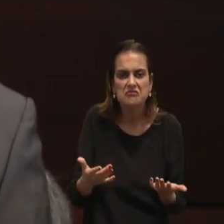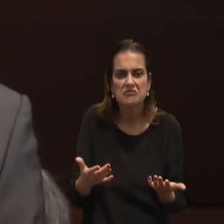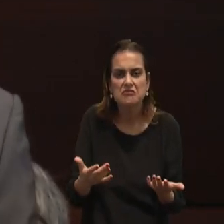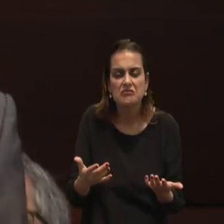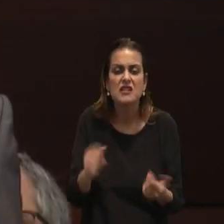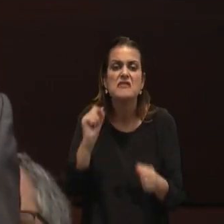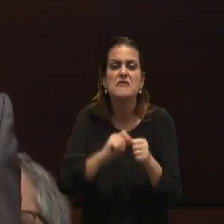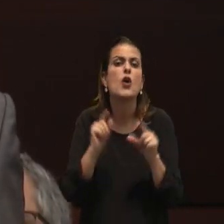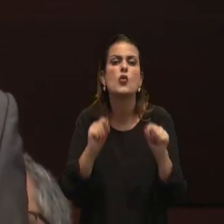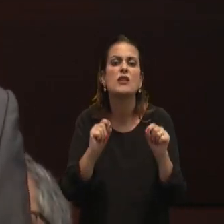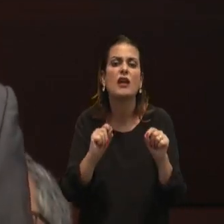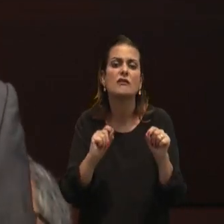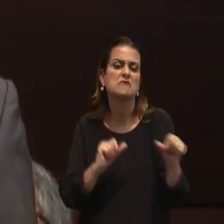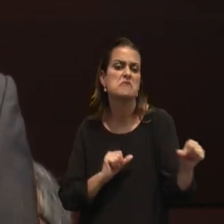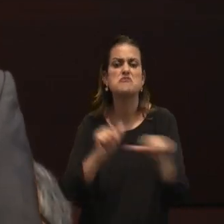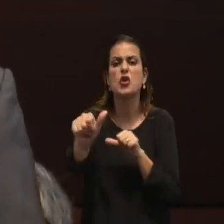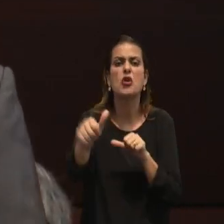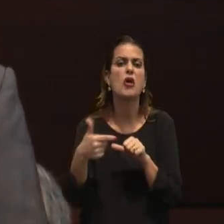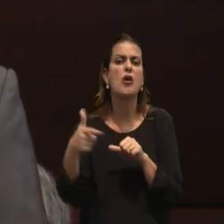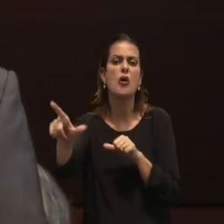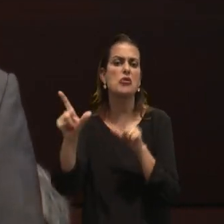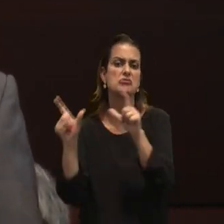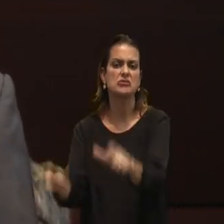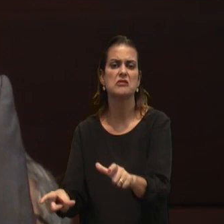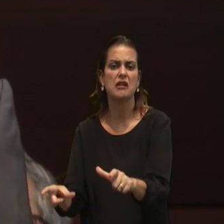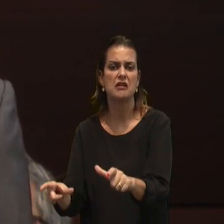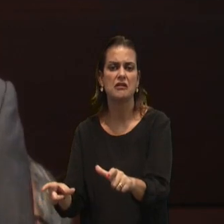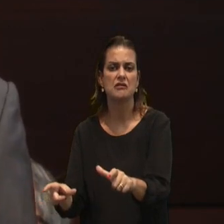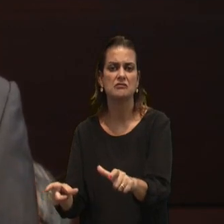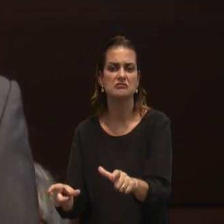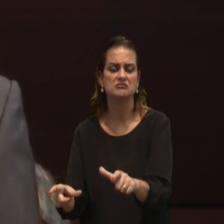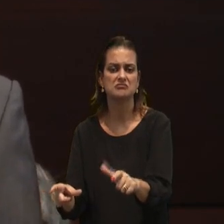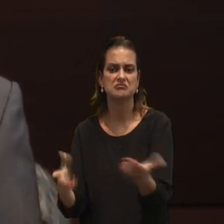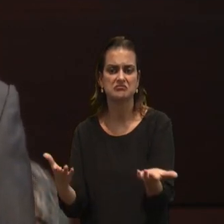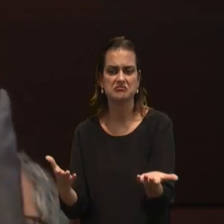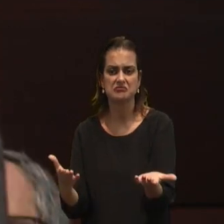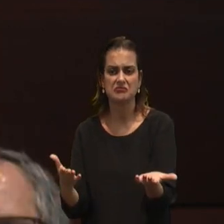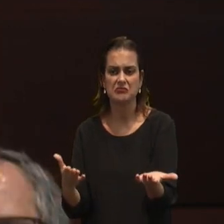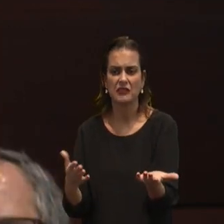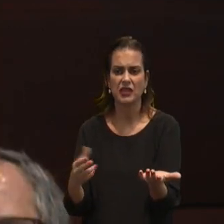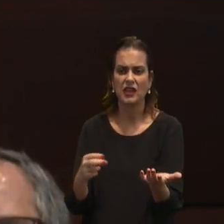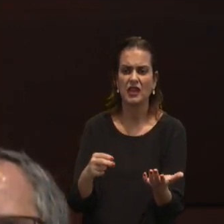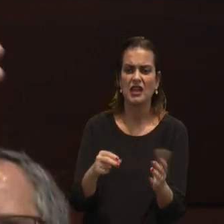faço? Eu pego o controle e coloco em outra situação, ou Netflix,